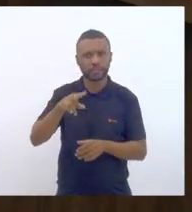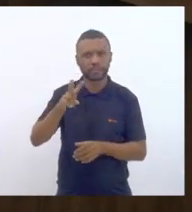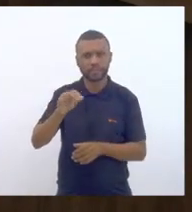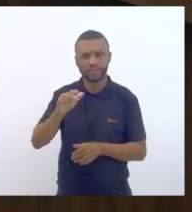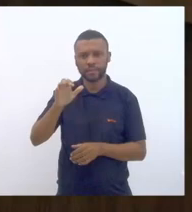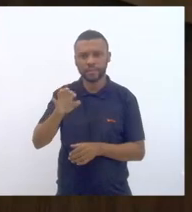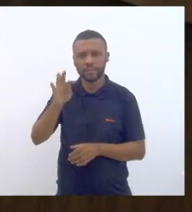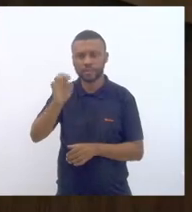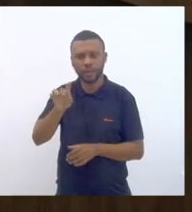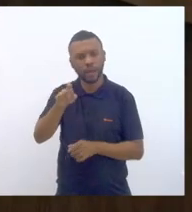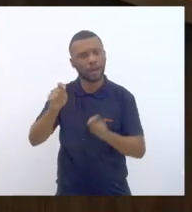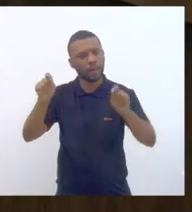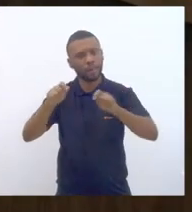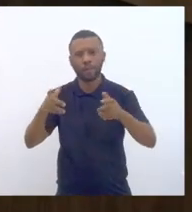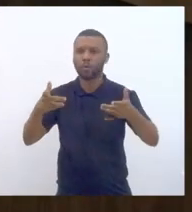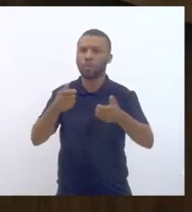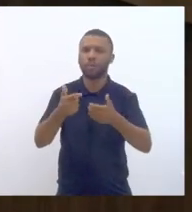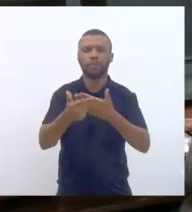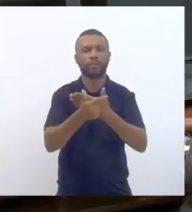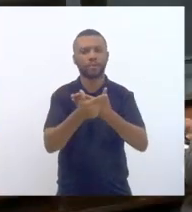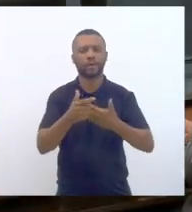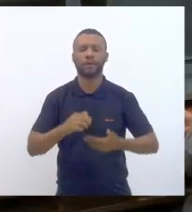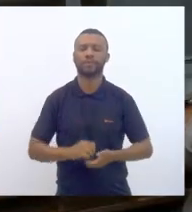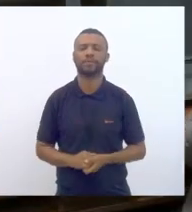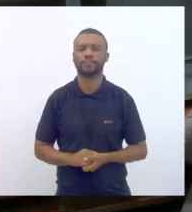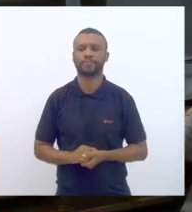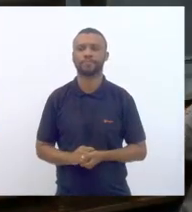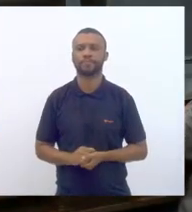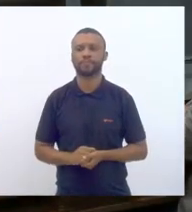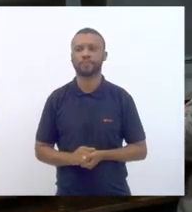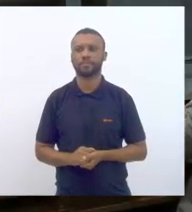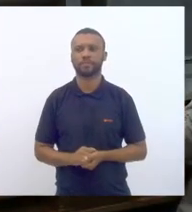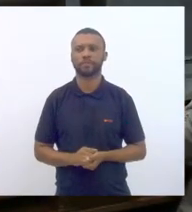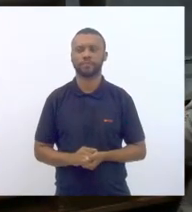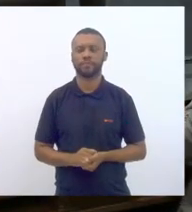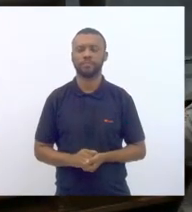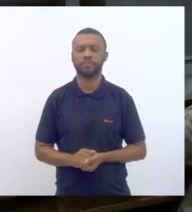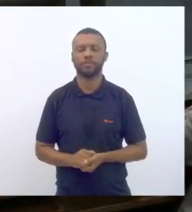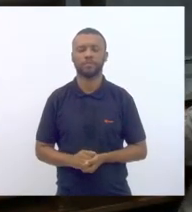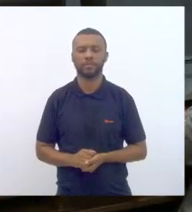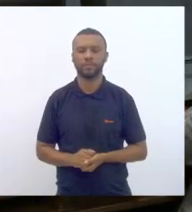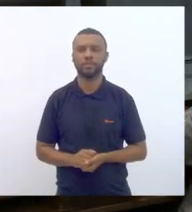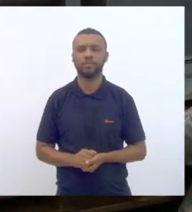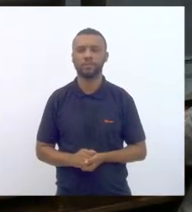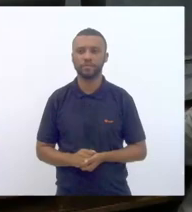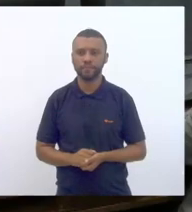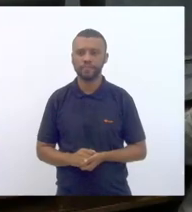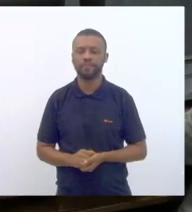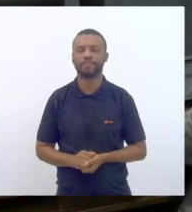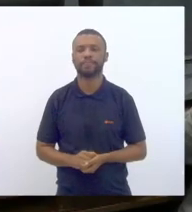é uma pessoa capacitada, qualificada para esse cargo. Deodalto, sim, 24.